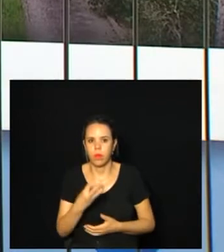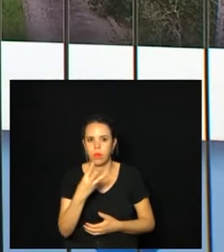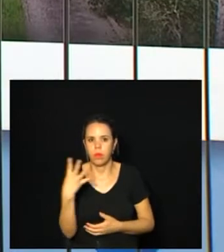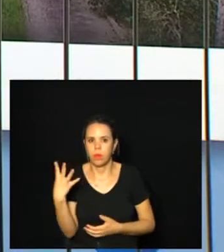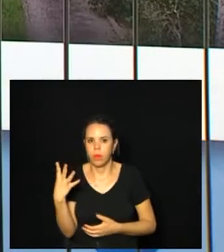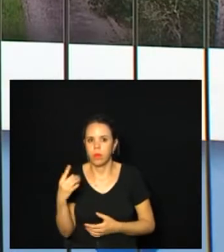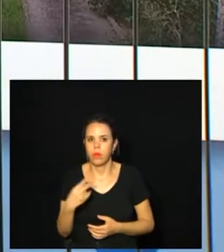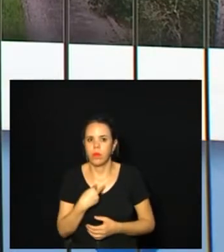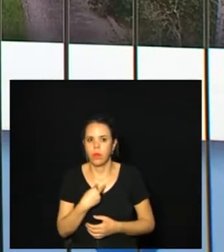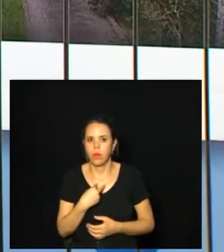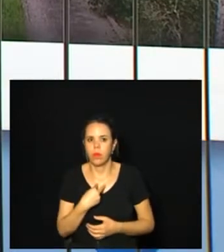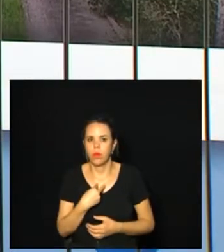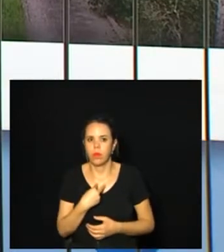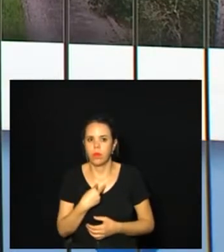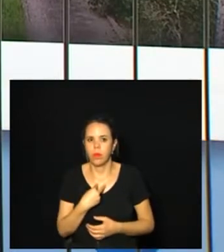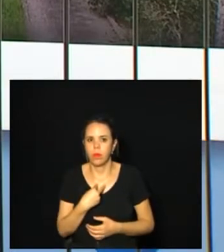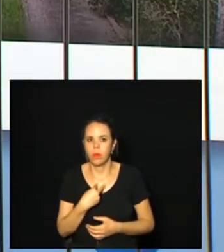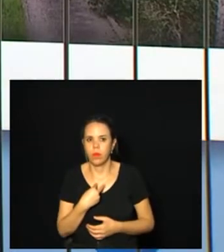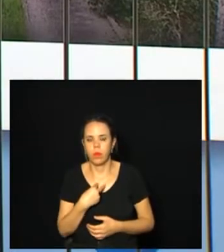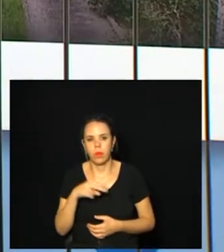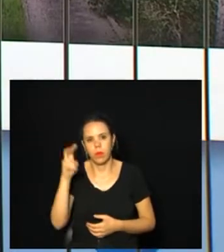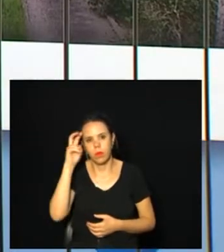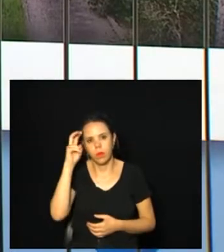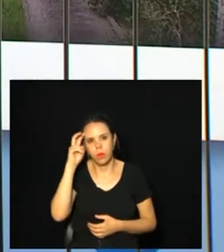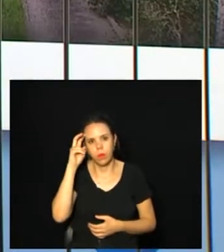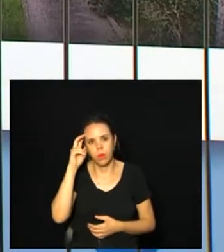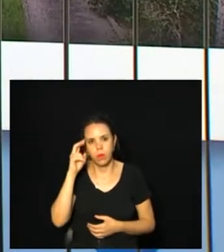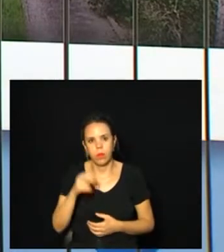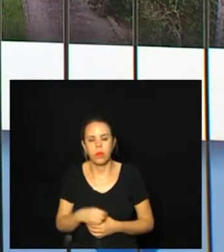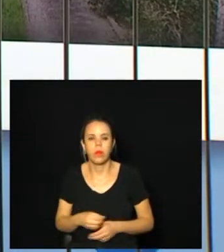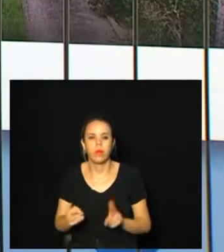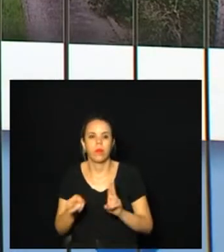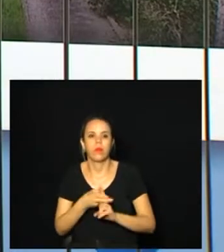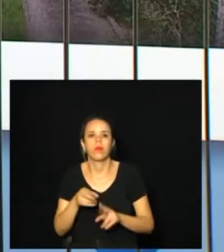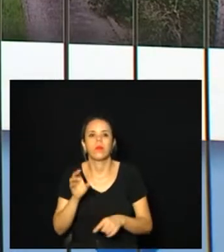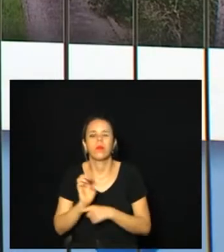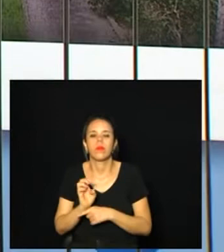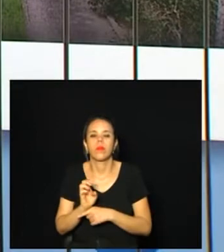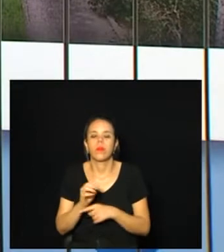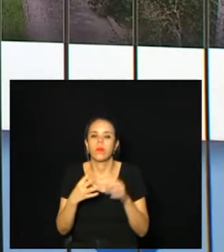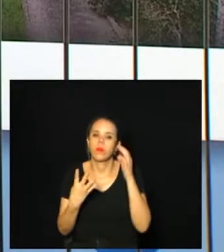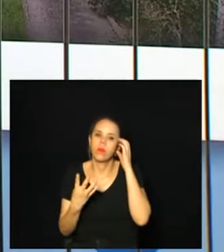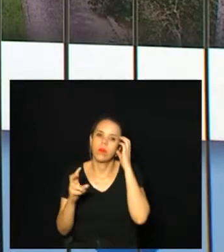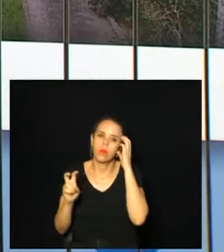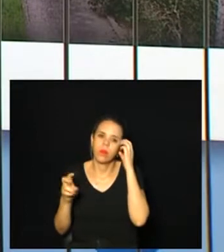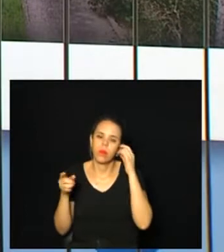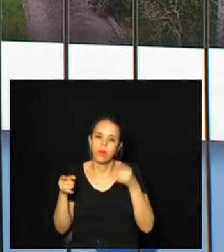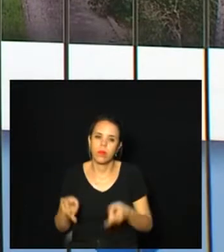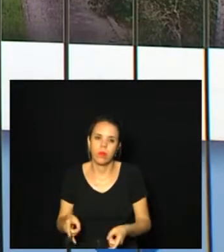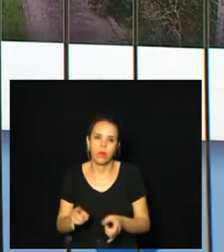34 estavam ocupados nesta quinta-feira. No SUS estadual, 45 leitos disponíveis, dos